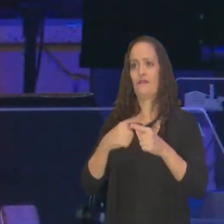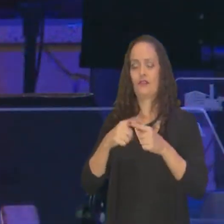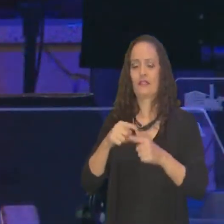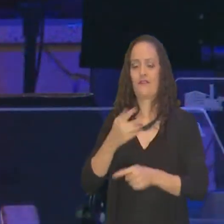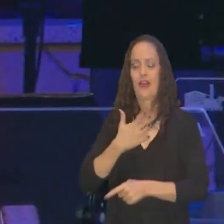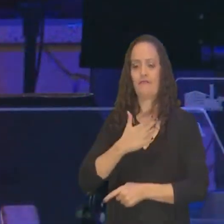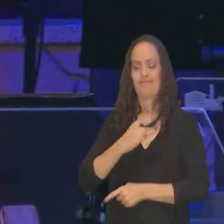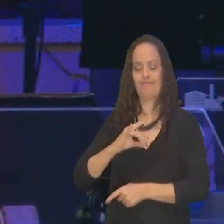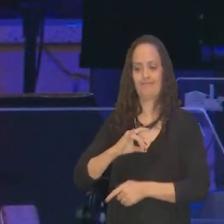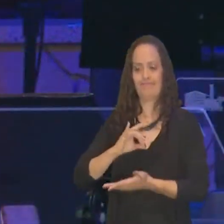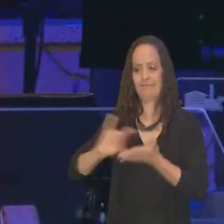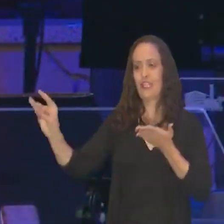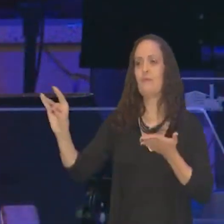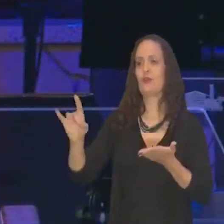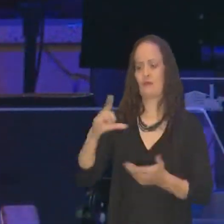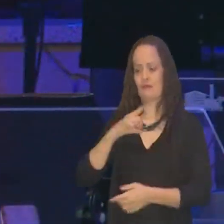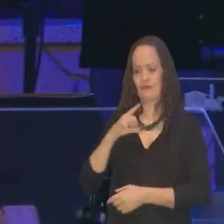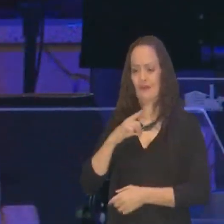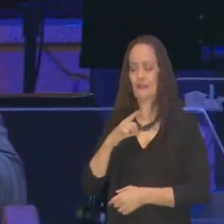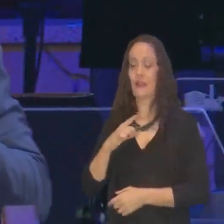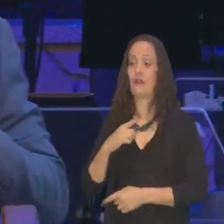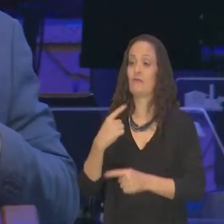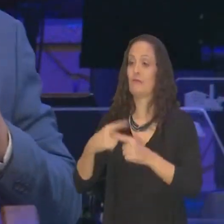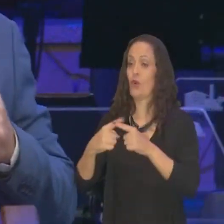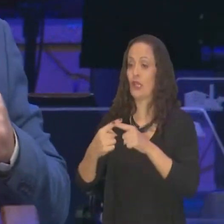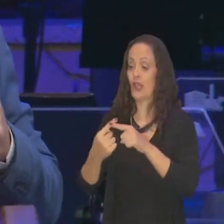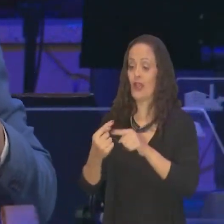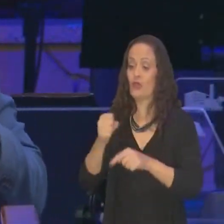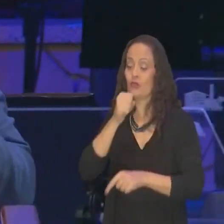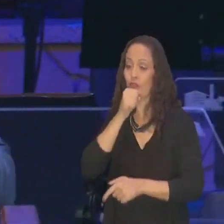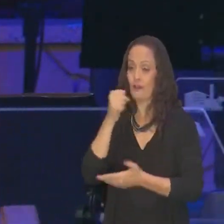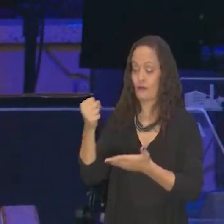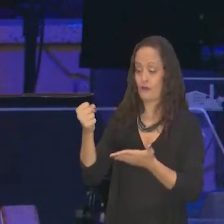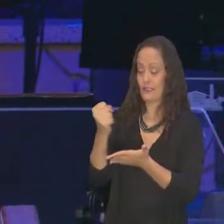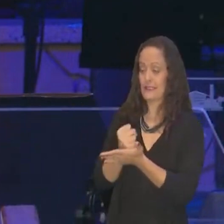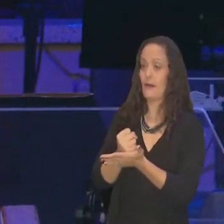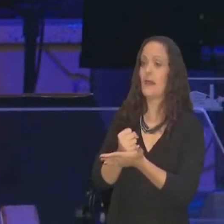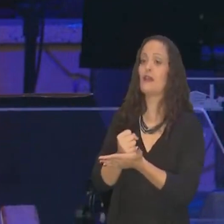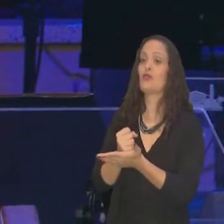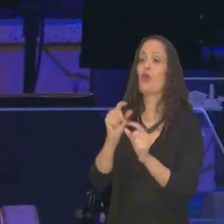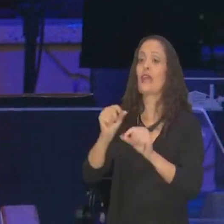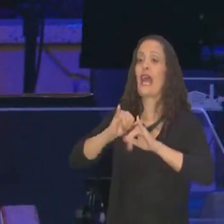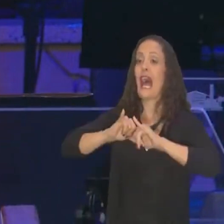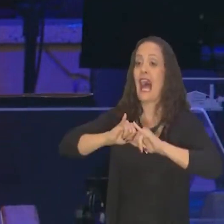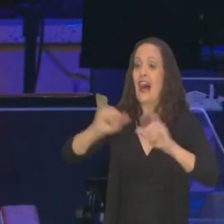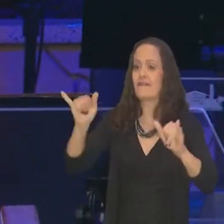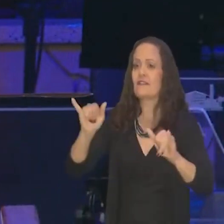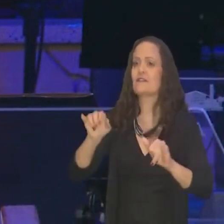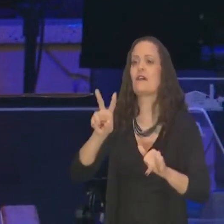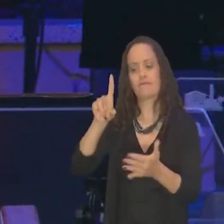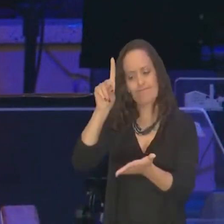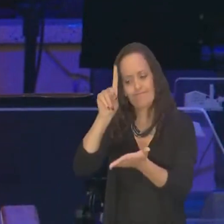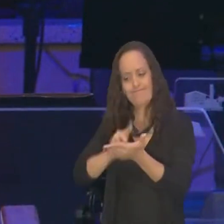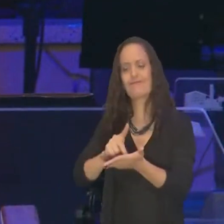o primeiro evangelho, a primeira evidência do evangelho, a boa nova, logo no livro do